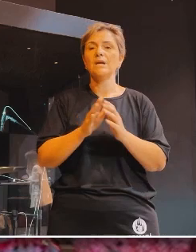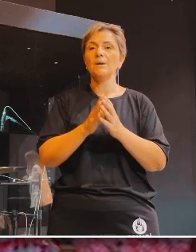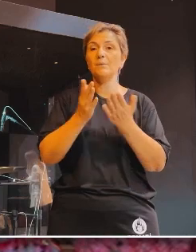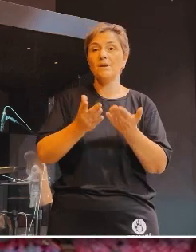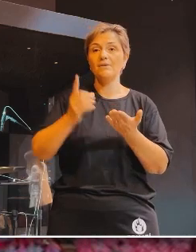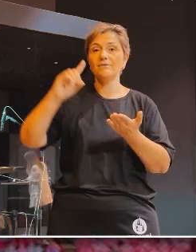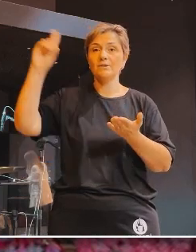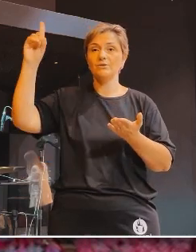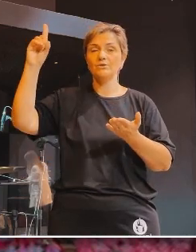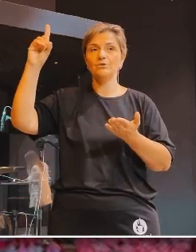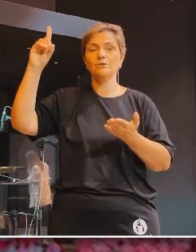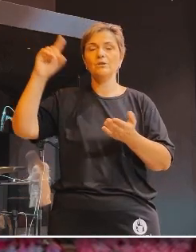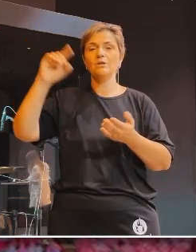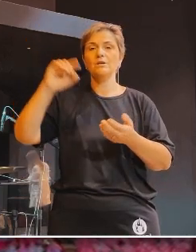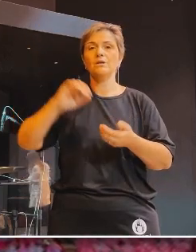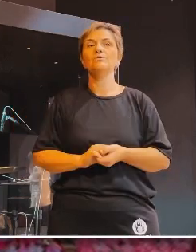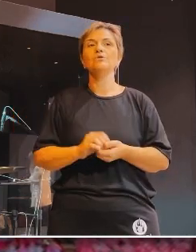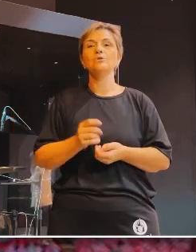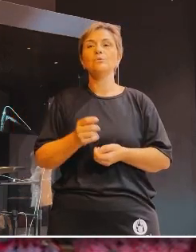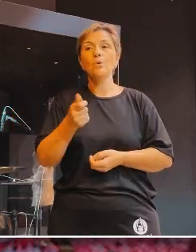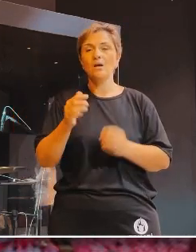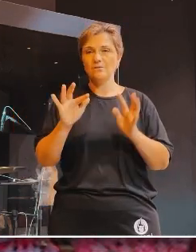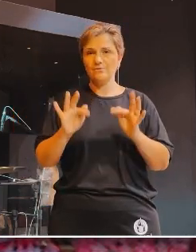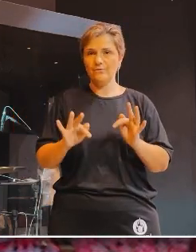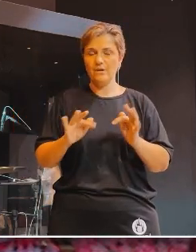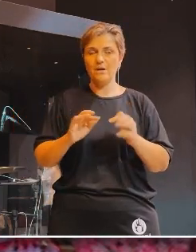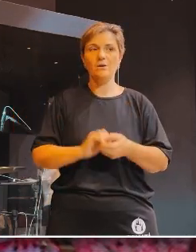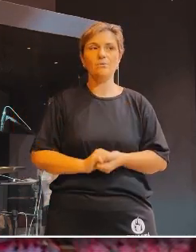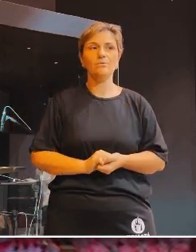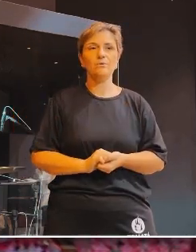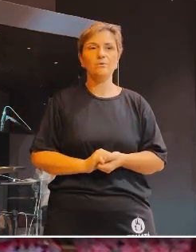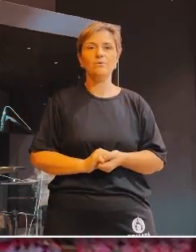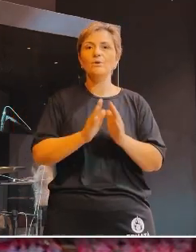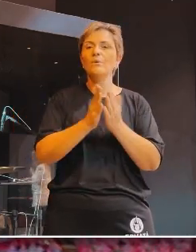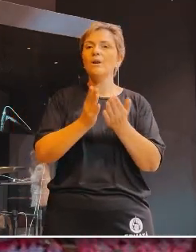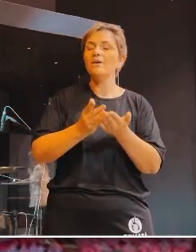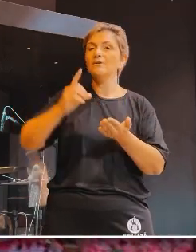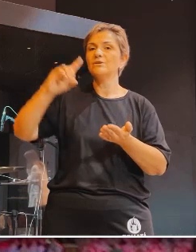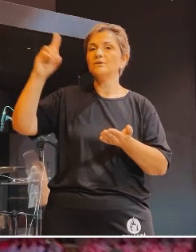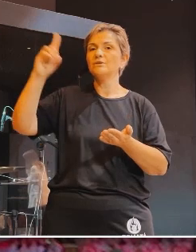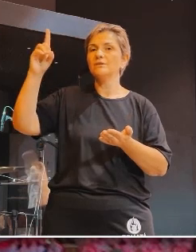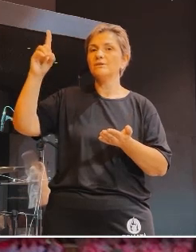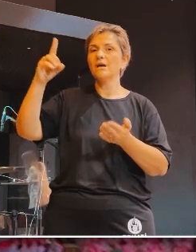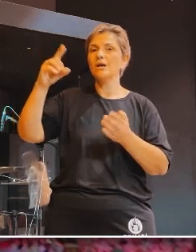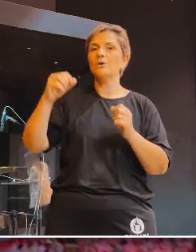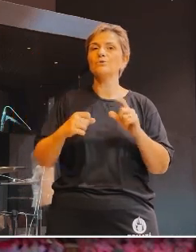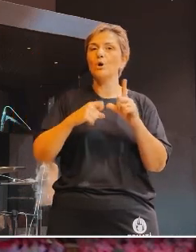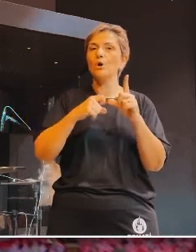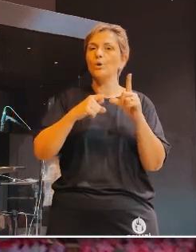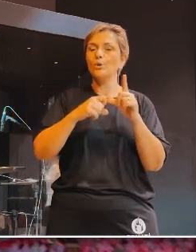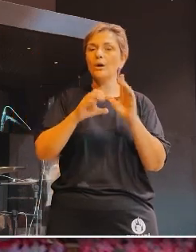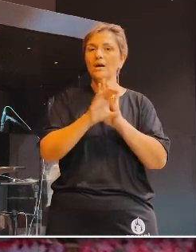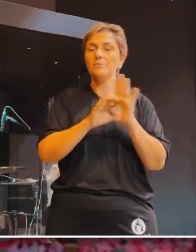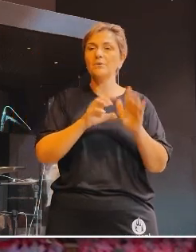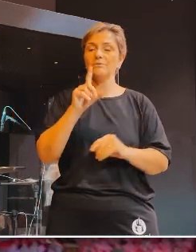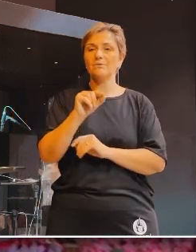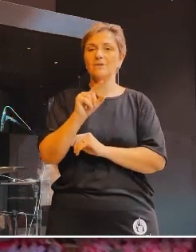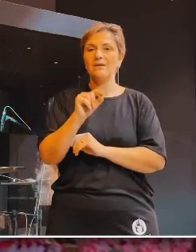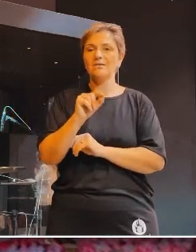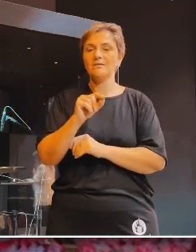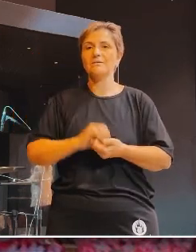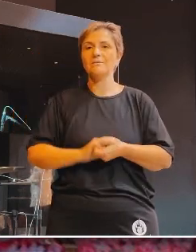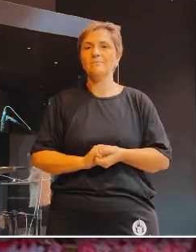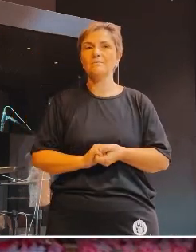Senhor. E nós já estamos terminando. No livro de Lucas capítulo 10.